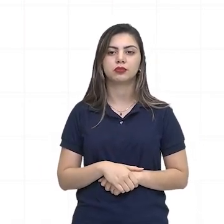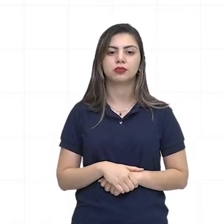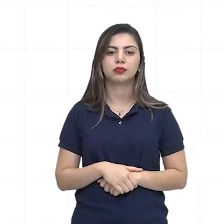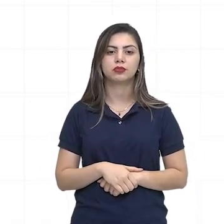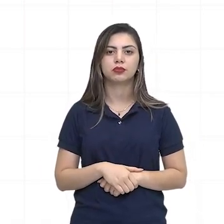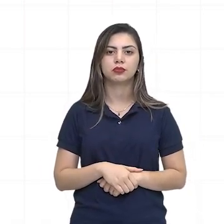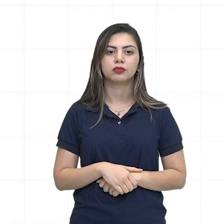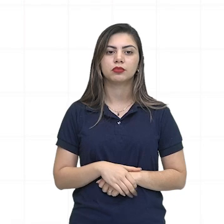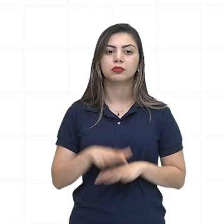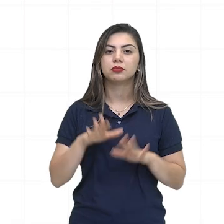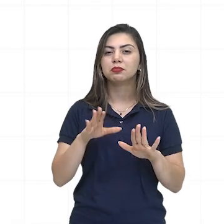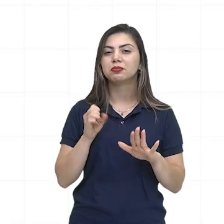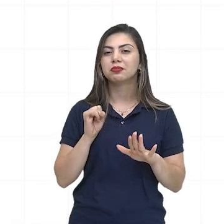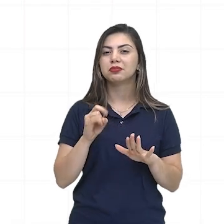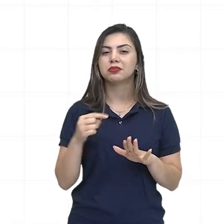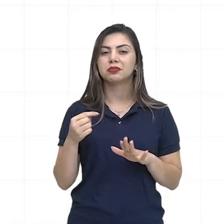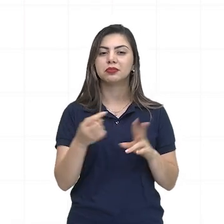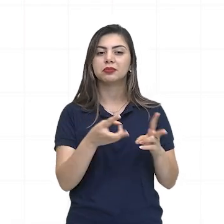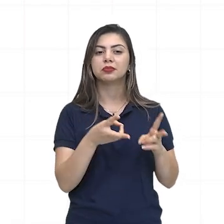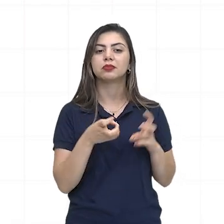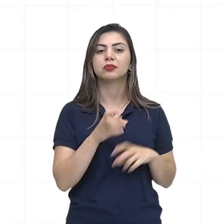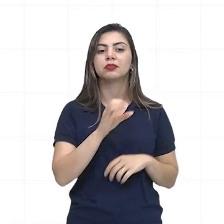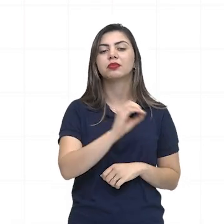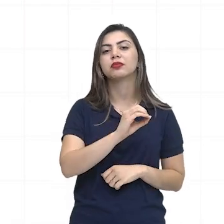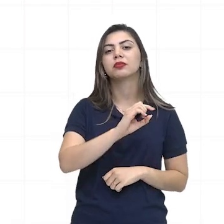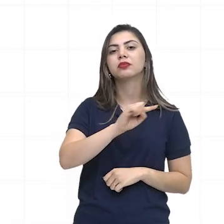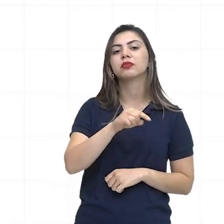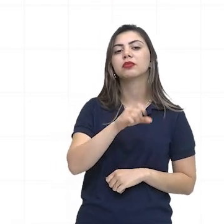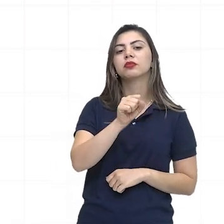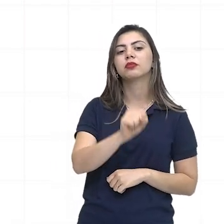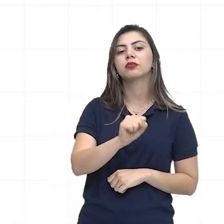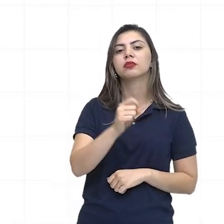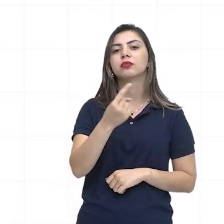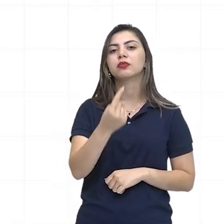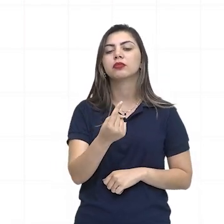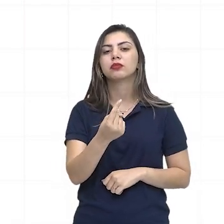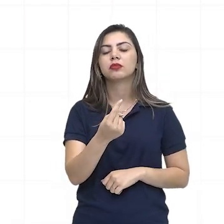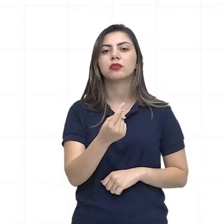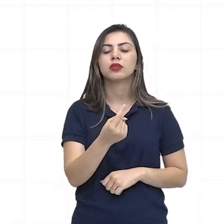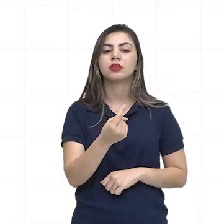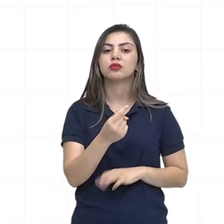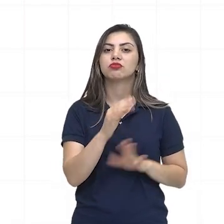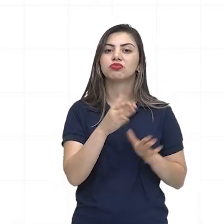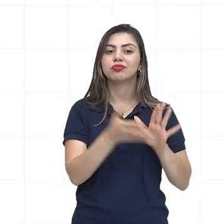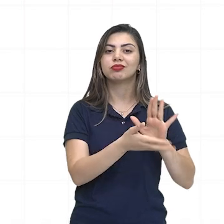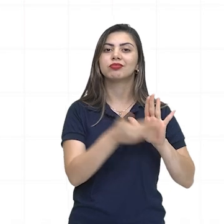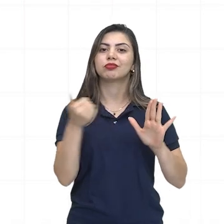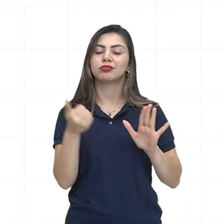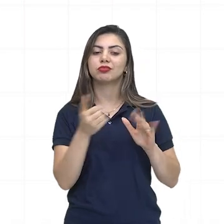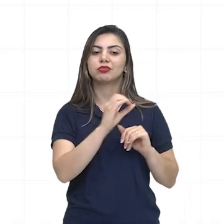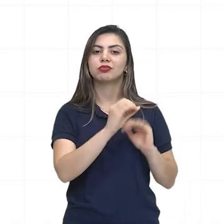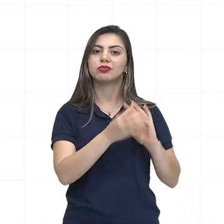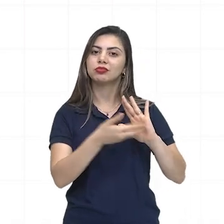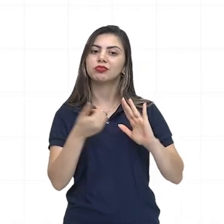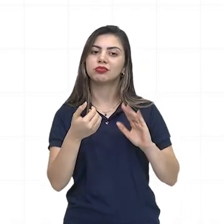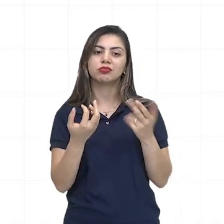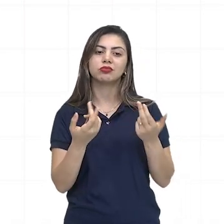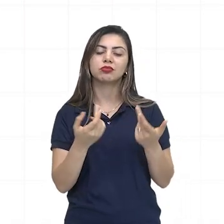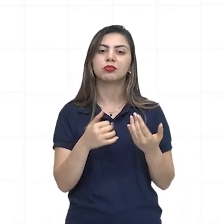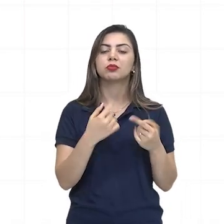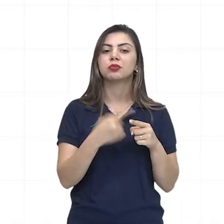0,27. Mas se a gente observar, o que é o 0,81? Ele é simplesmente o